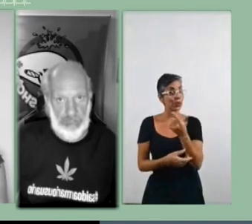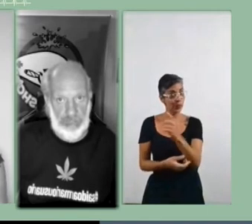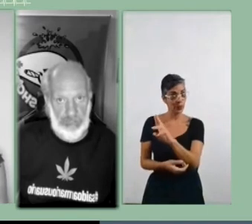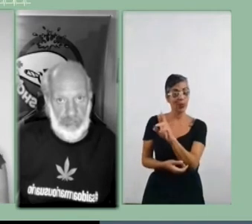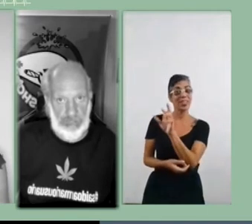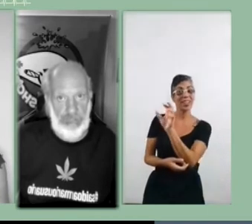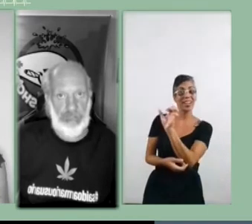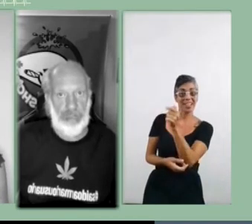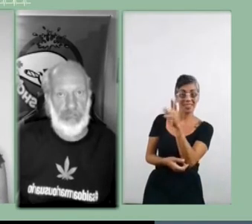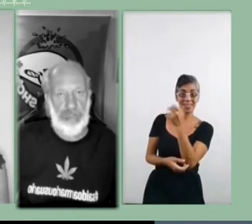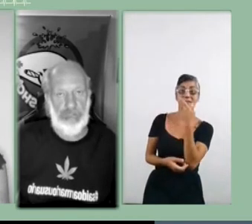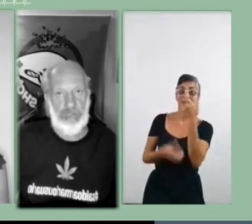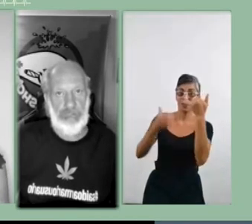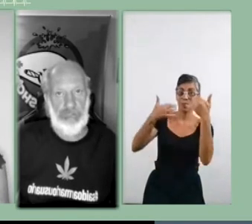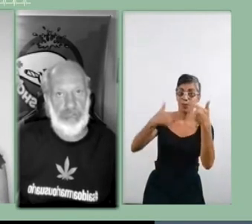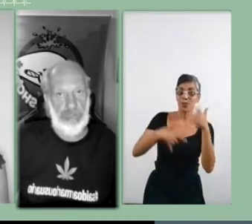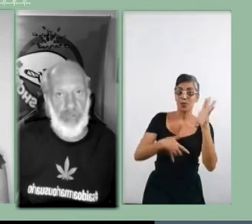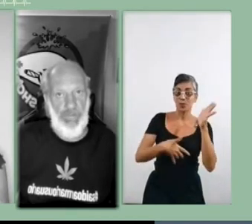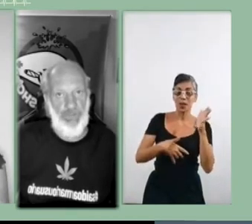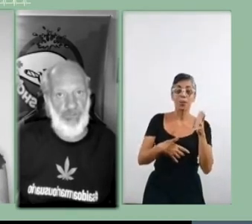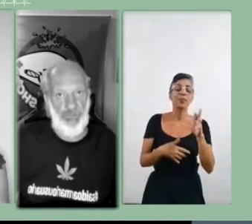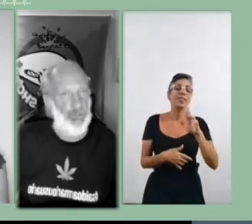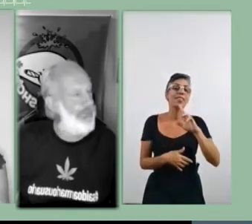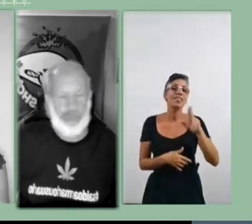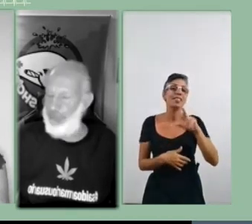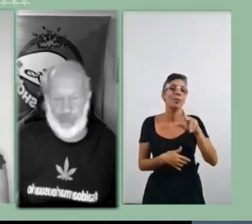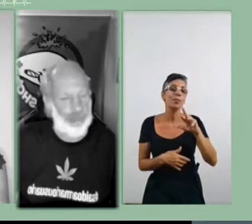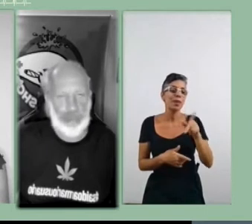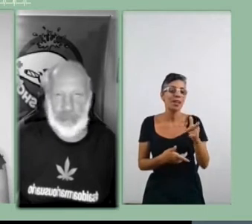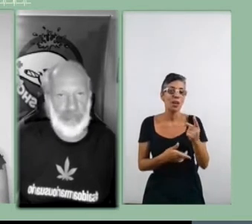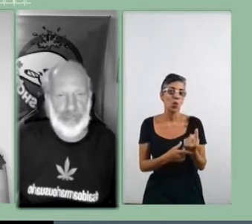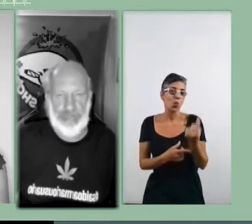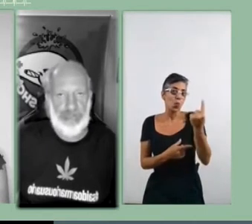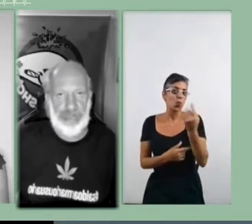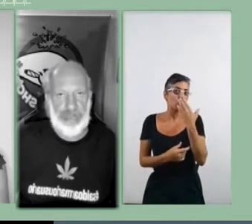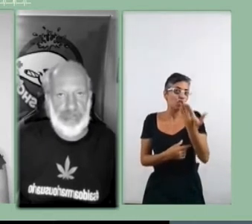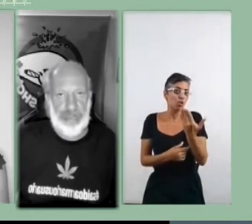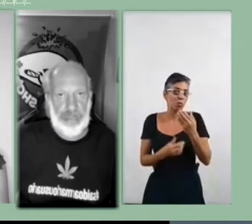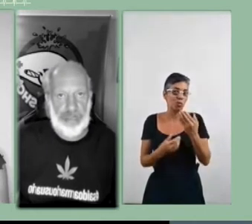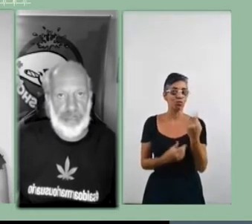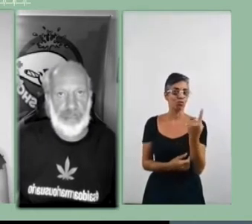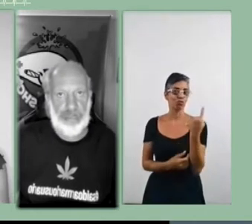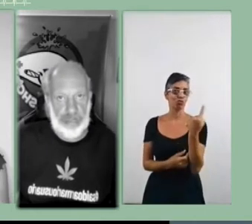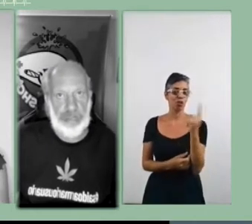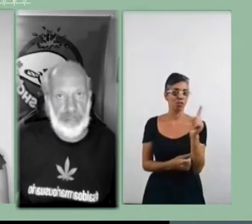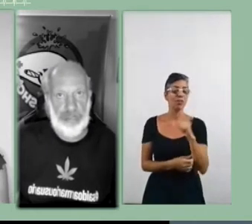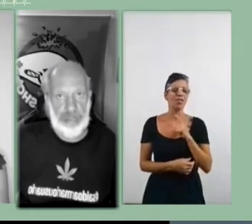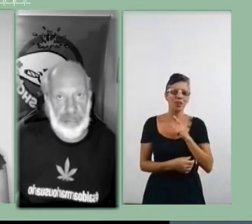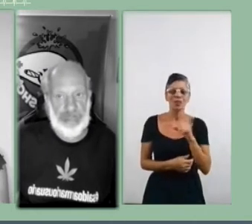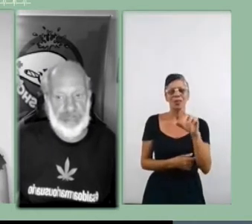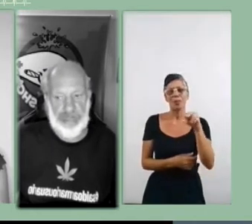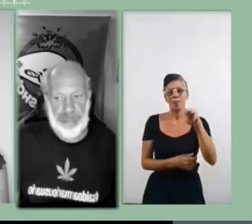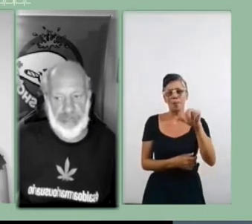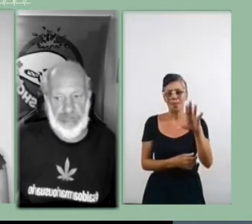reforça bastante, não é um componente isolado. A doutora Andréa estava falando aqui do mirceno, os terpenos que são